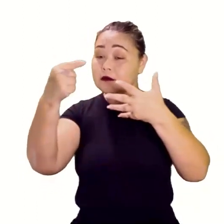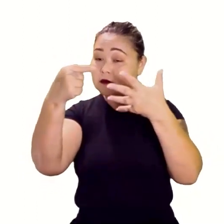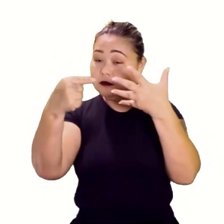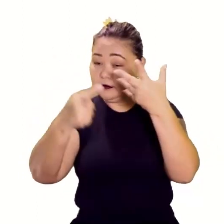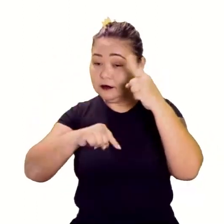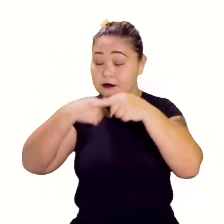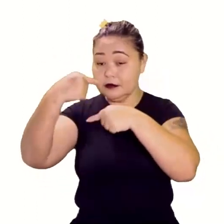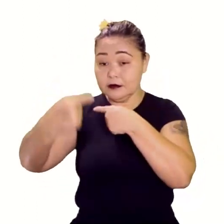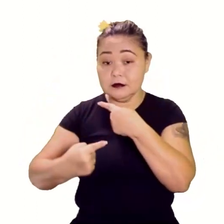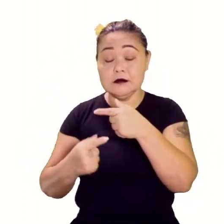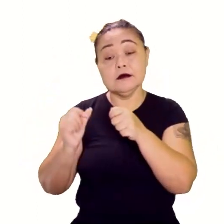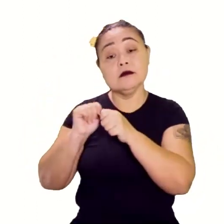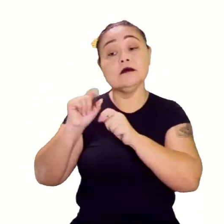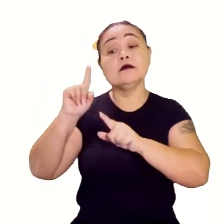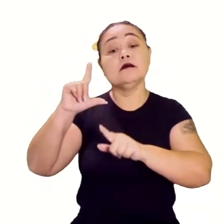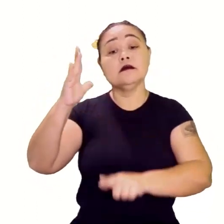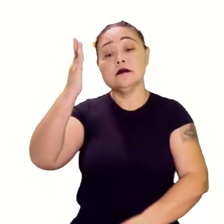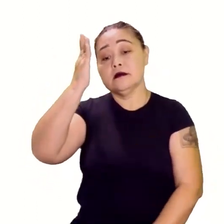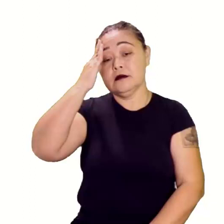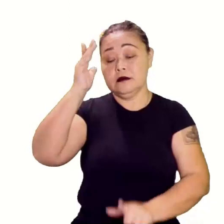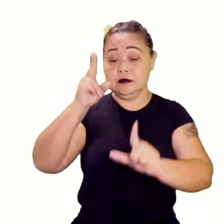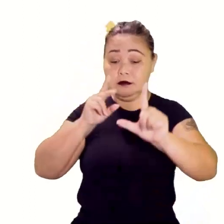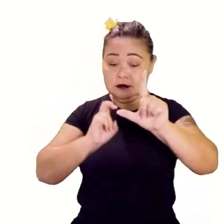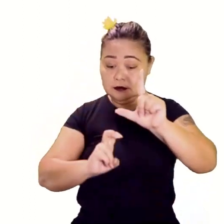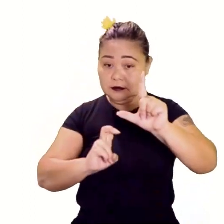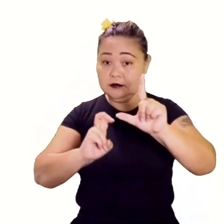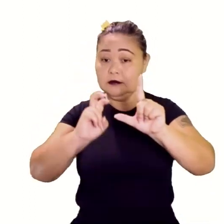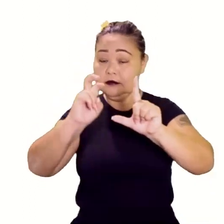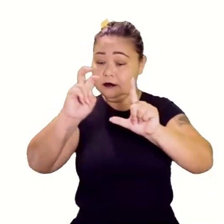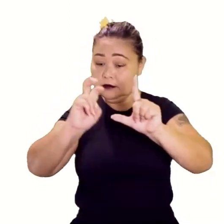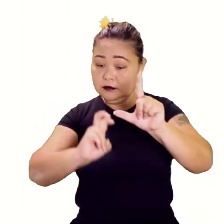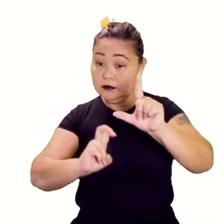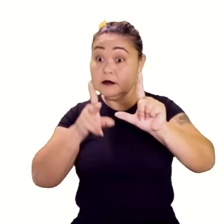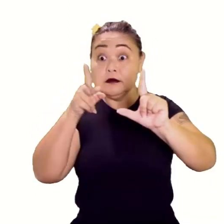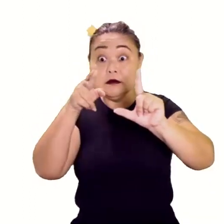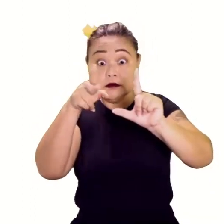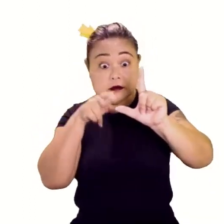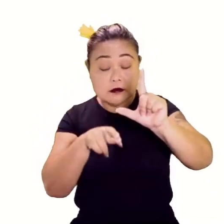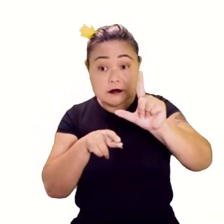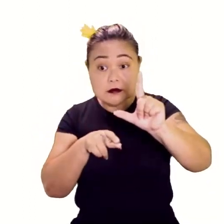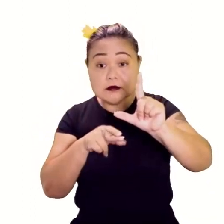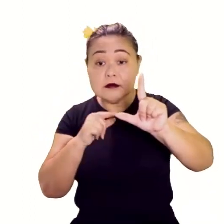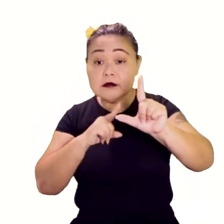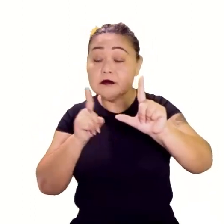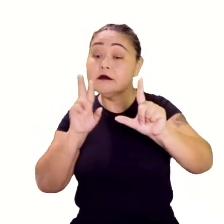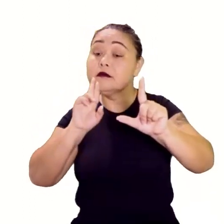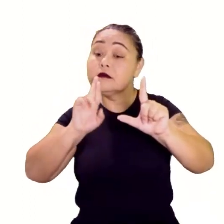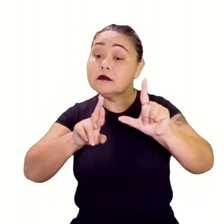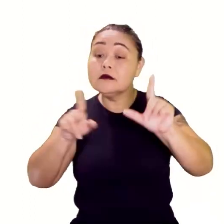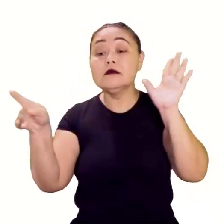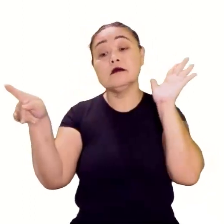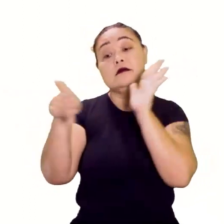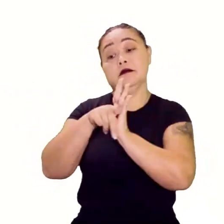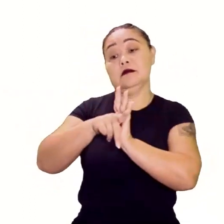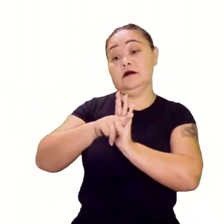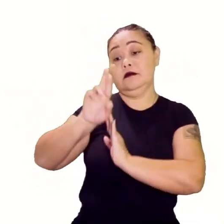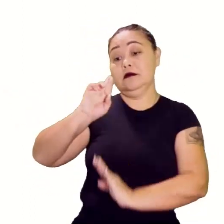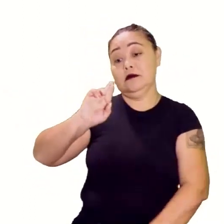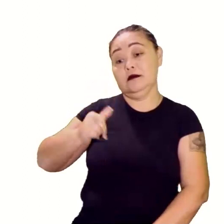propriedades consequências dos logaritmos, a gente sabe que se o logaritmando e a base são iguais, o nosso resultado é o